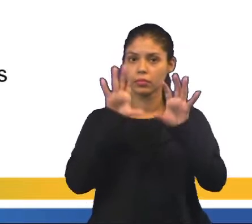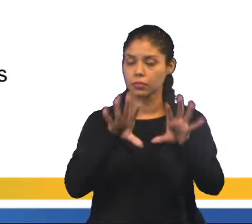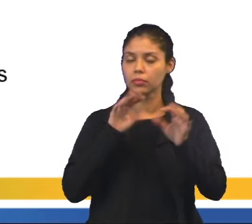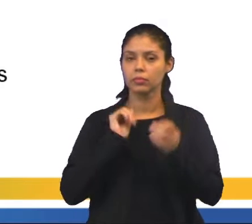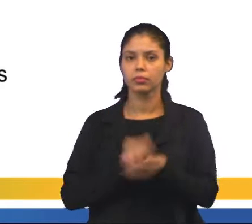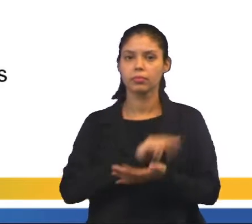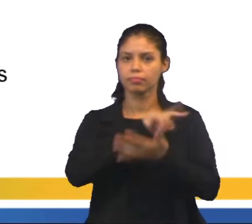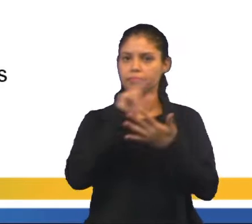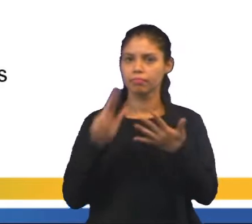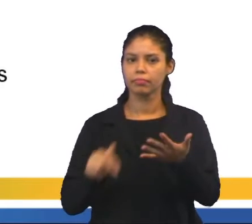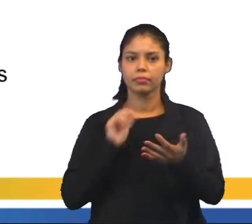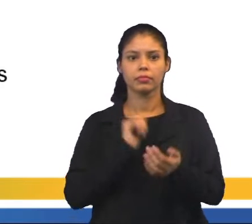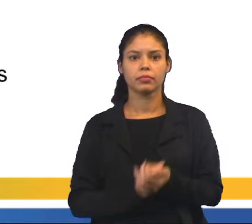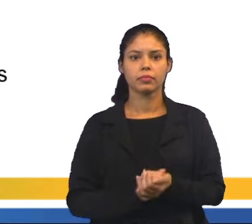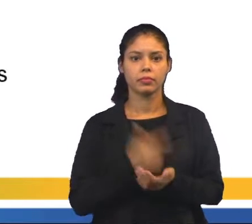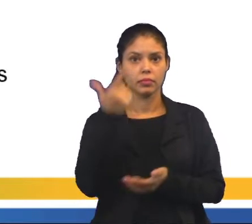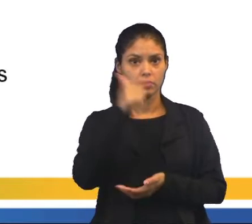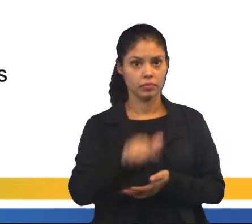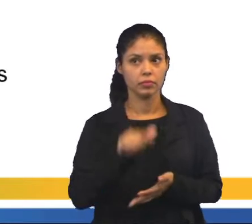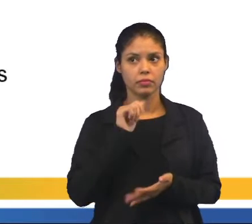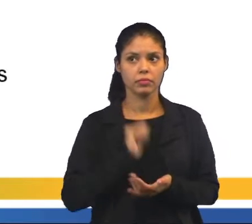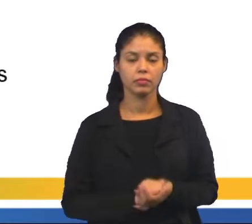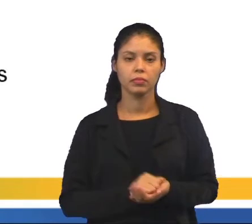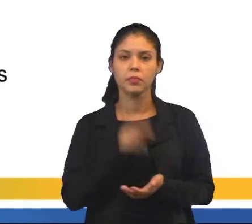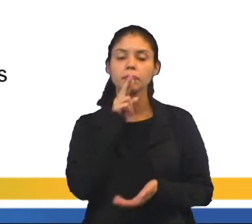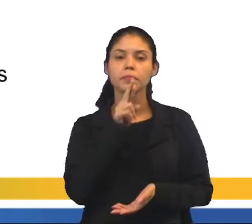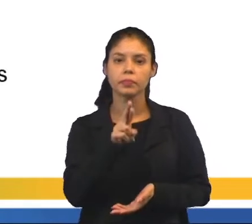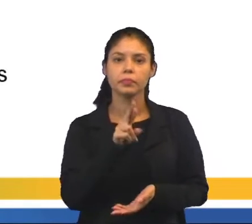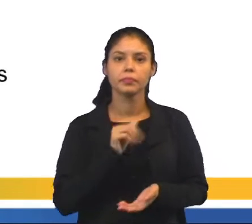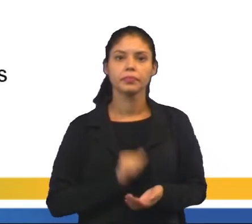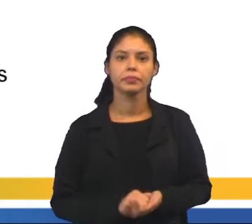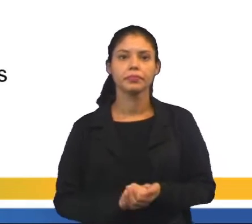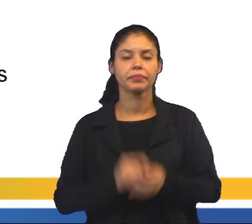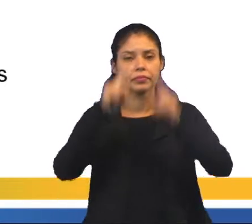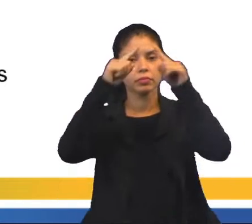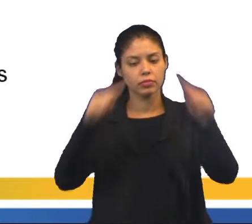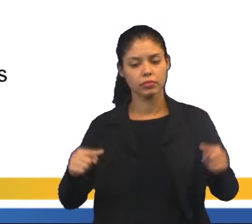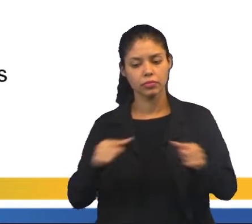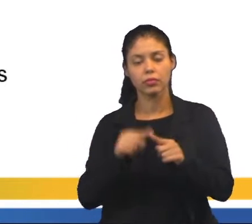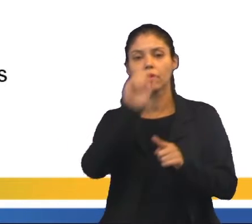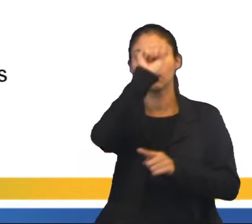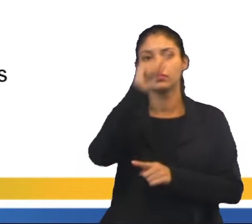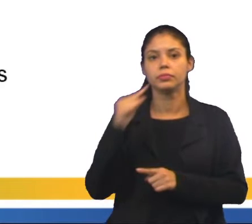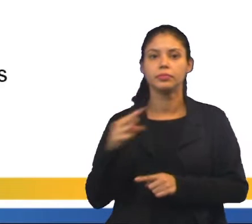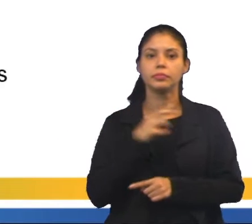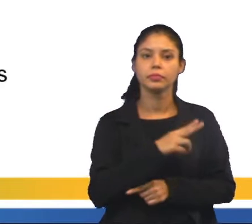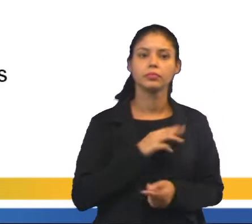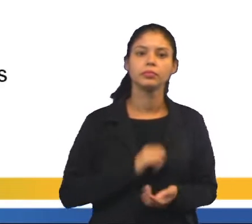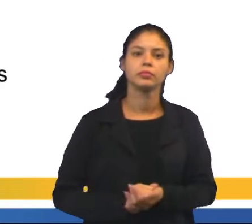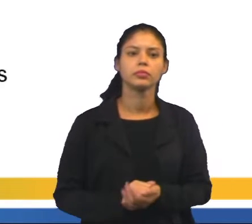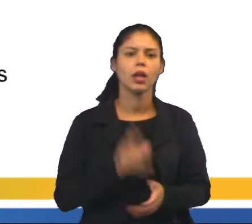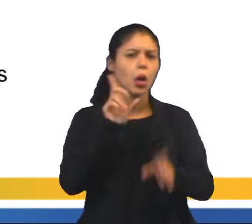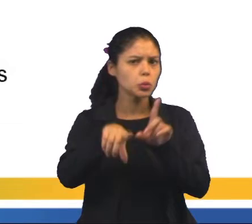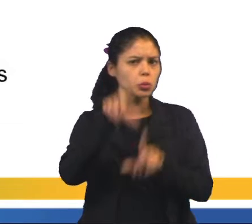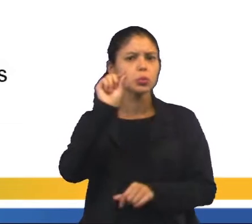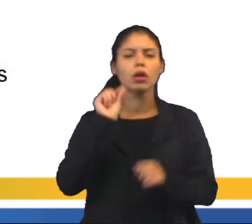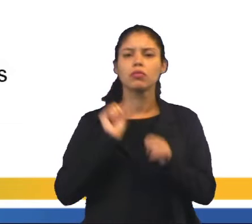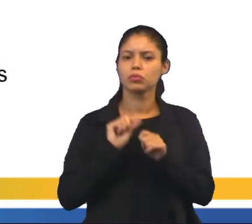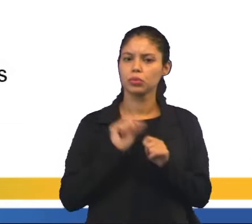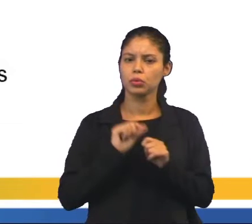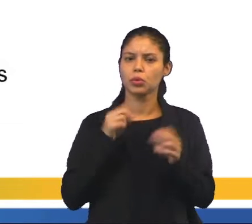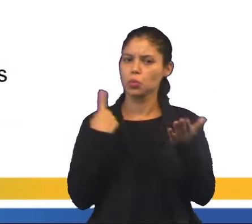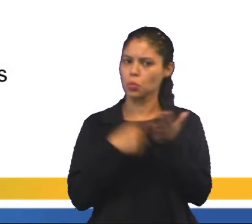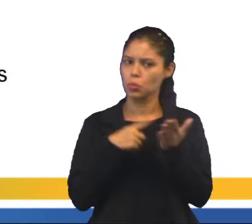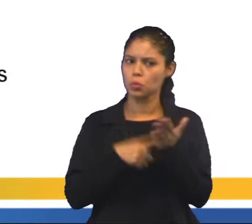Contudo, há diversas maneiras, vou até repetir, de calcular a área de um triângulo, sendo que a escolha é feita